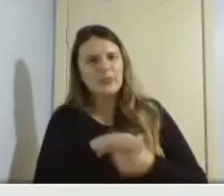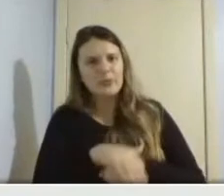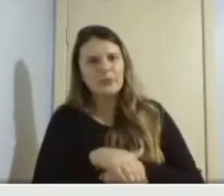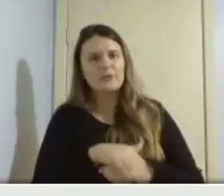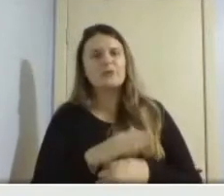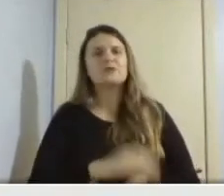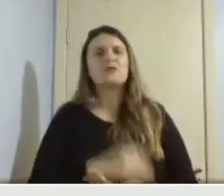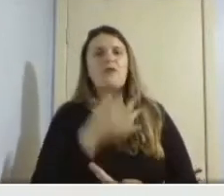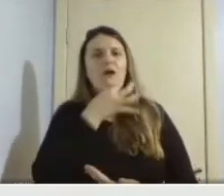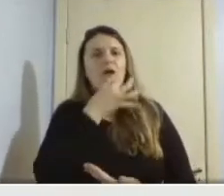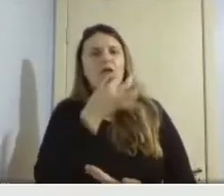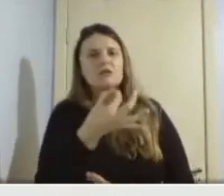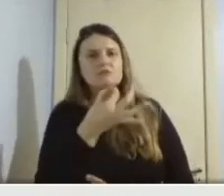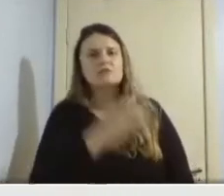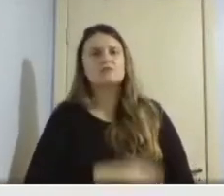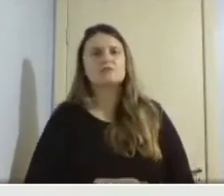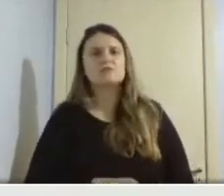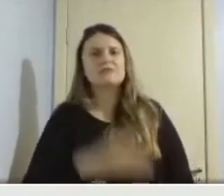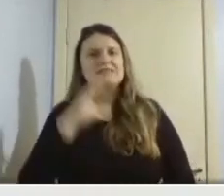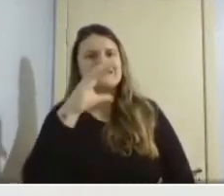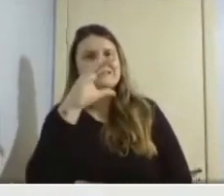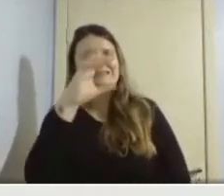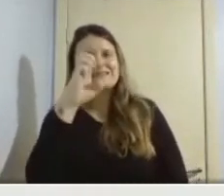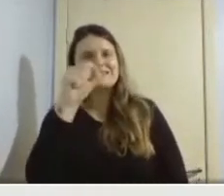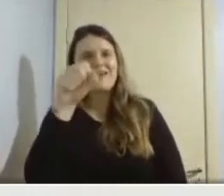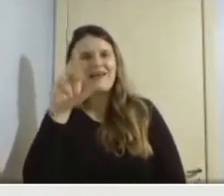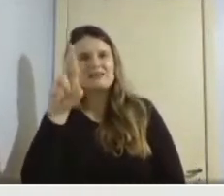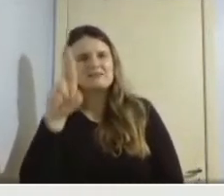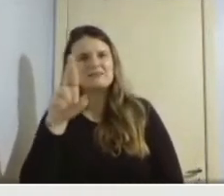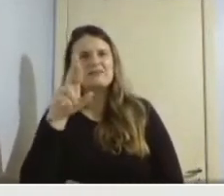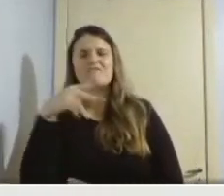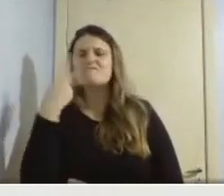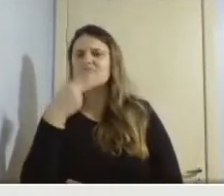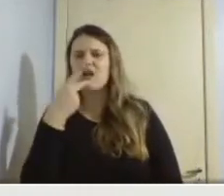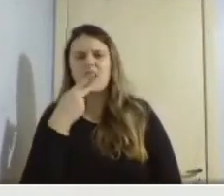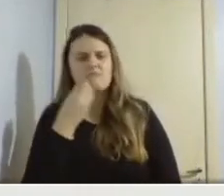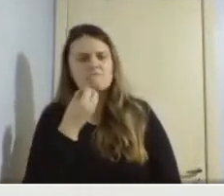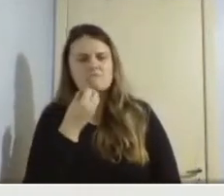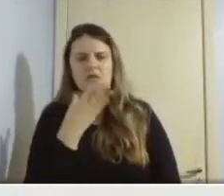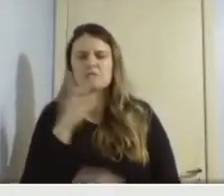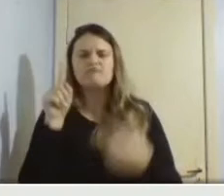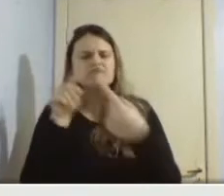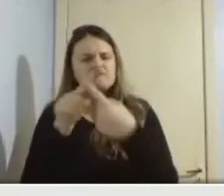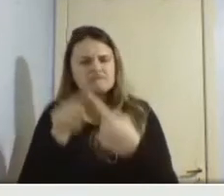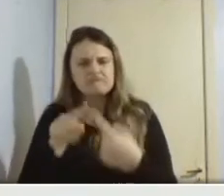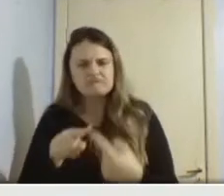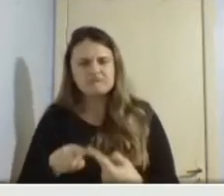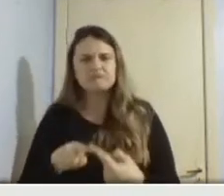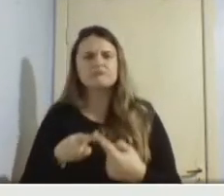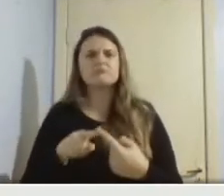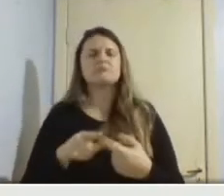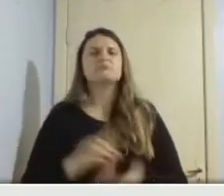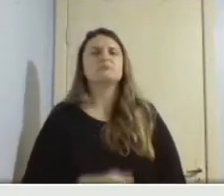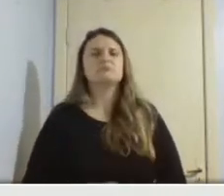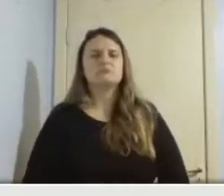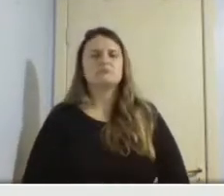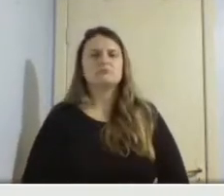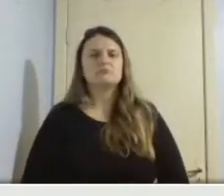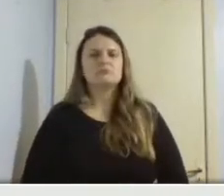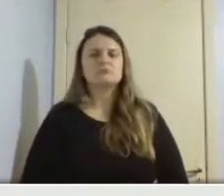o César sempre é muito assertivo, né, nas colocações e nas ponderações dele, até por questão do tempo que foi